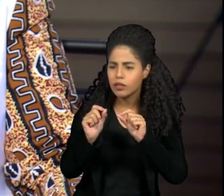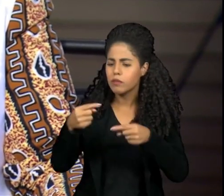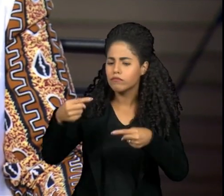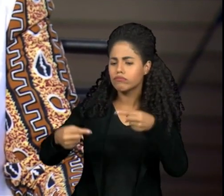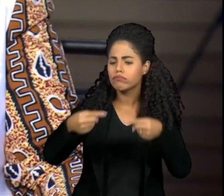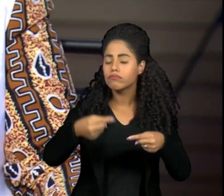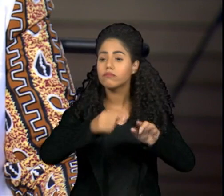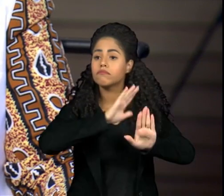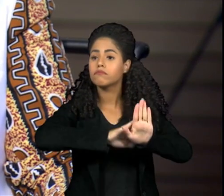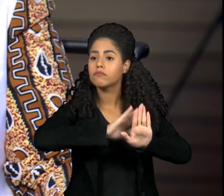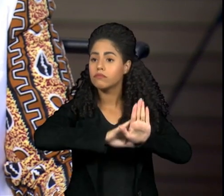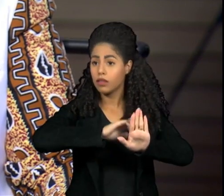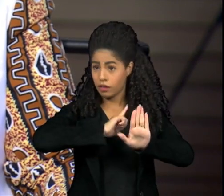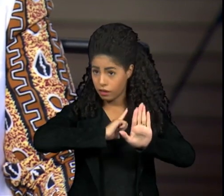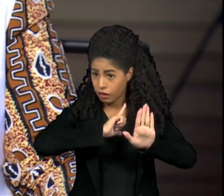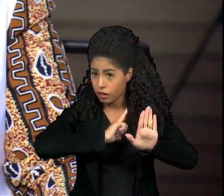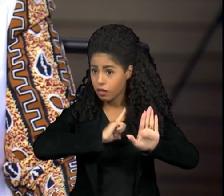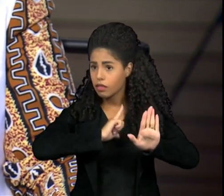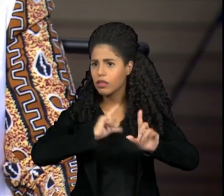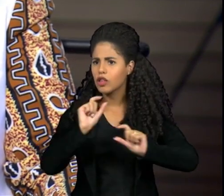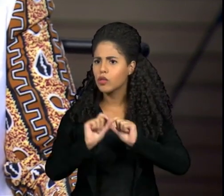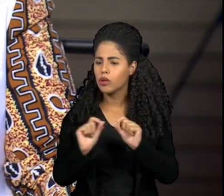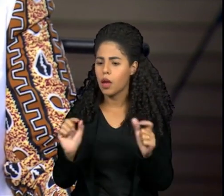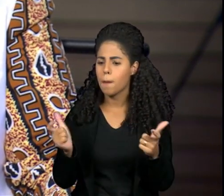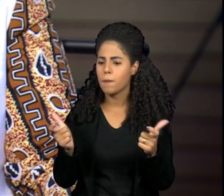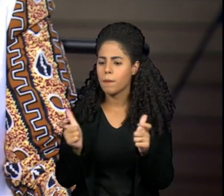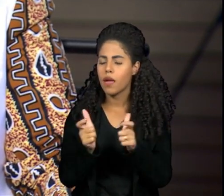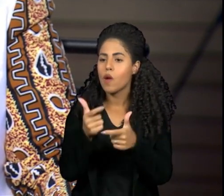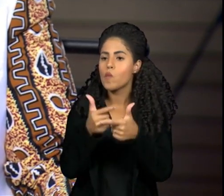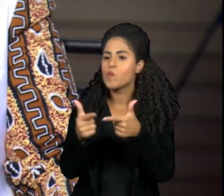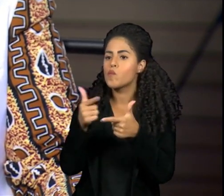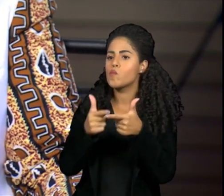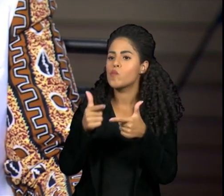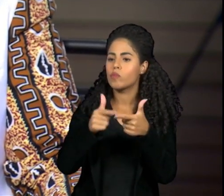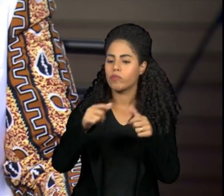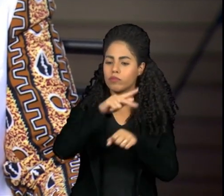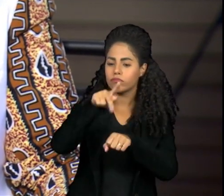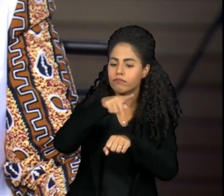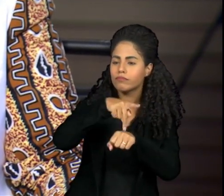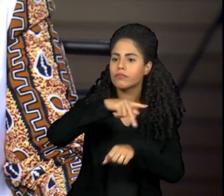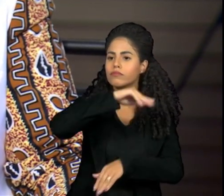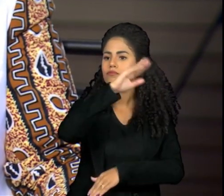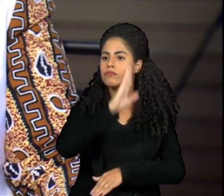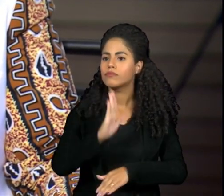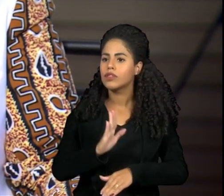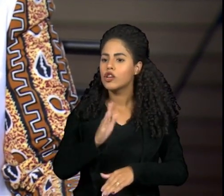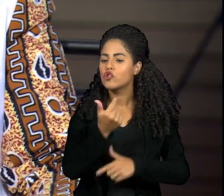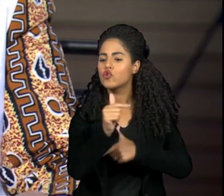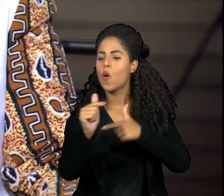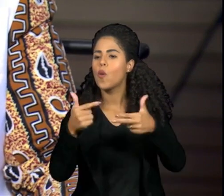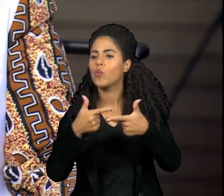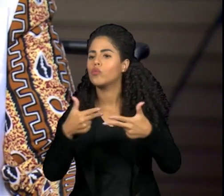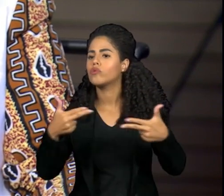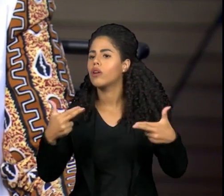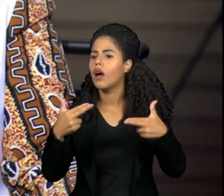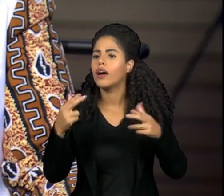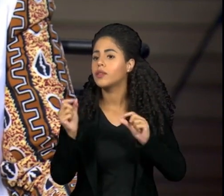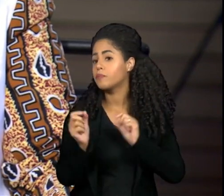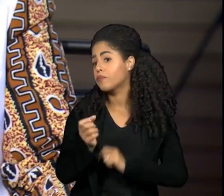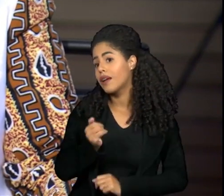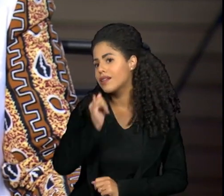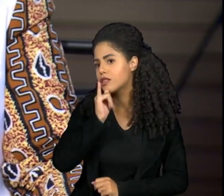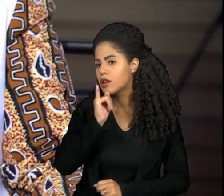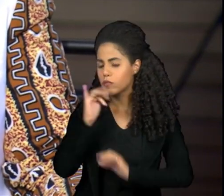político mesmo, de reduzir os problemas do Brasil a questões míticas, como se tudo